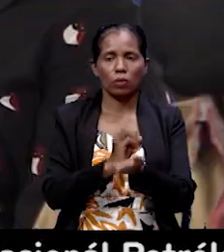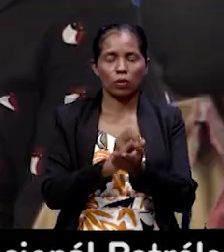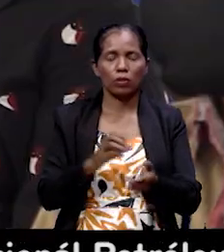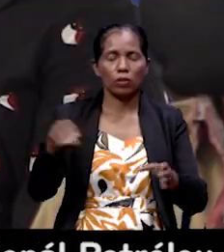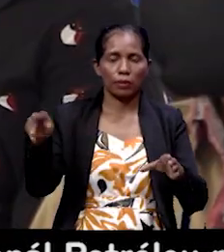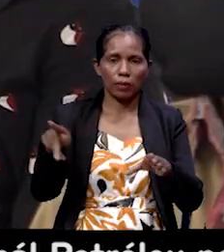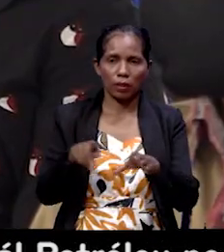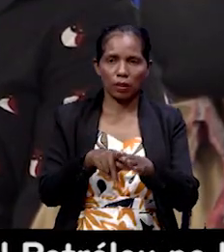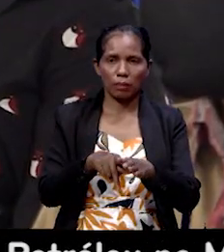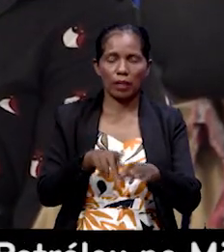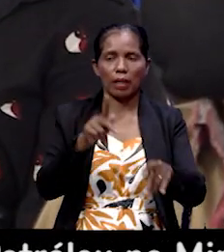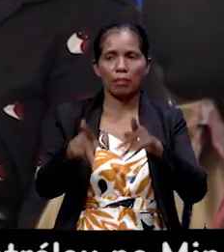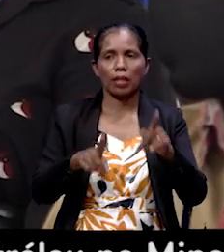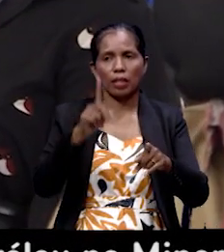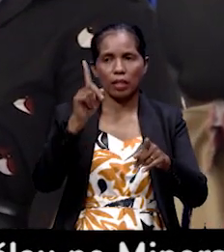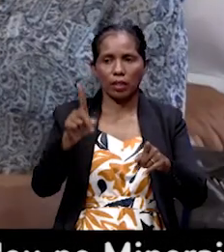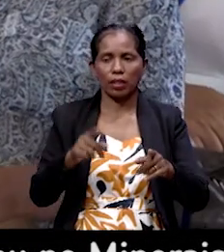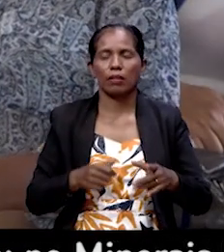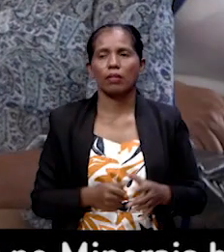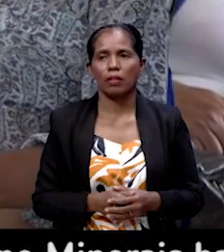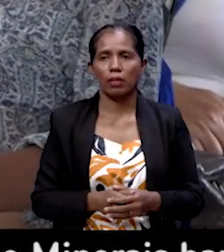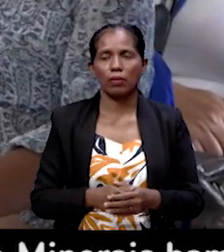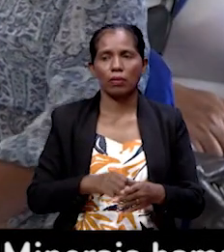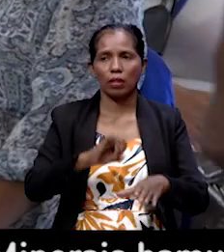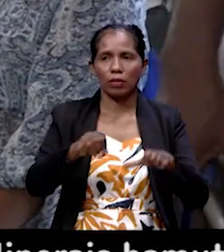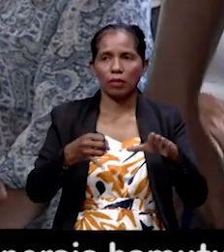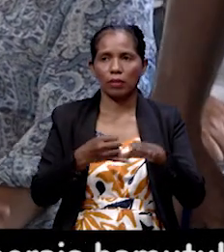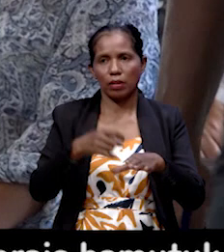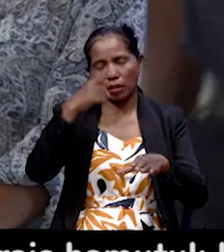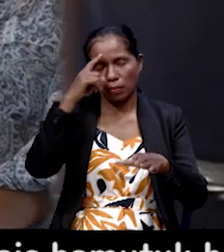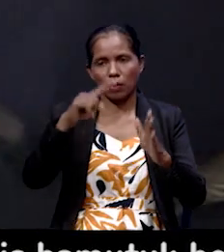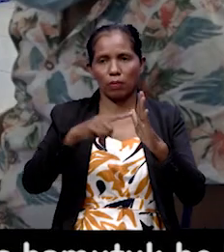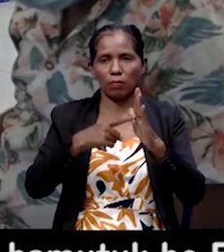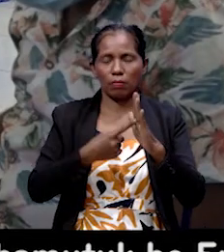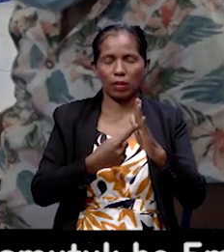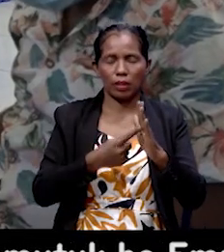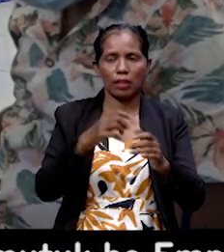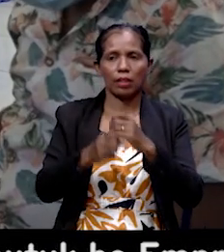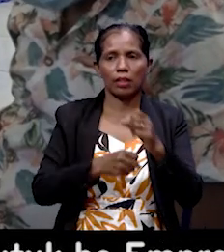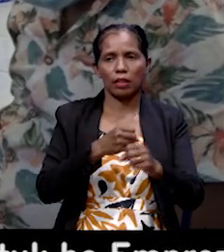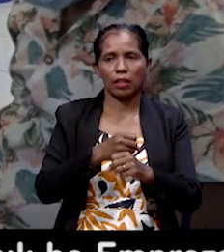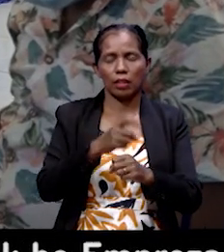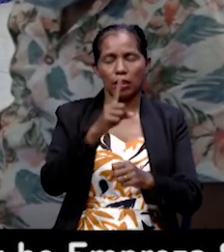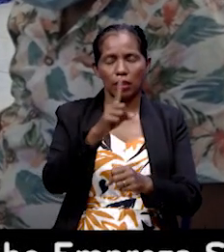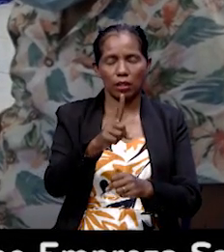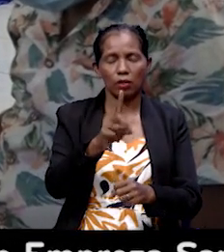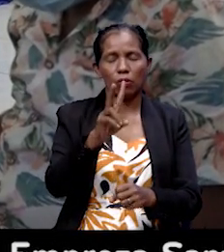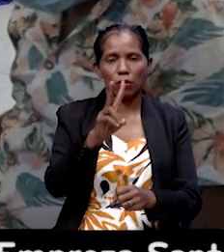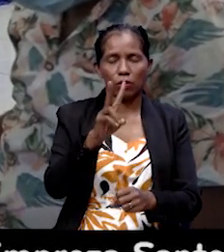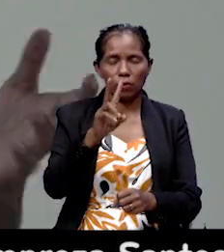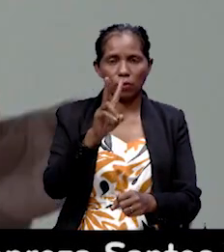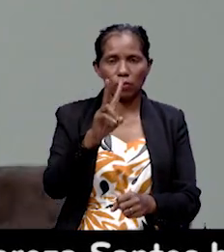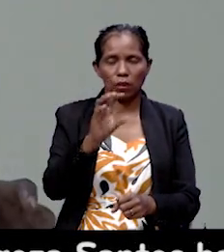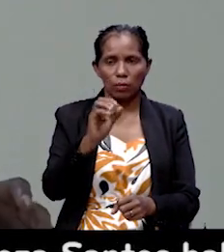ba sociedade IDNB tolerante no inclusivo. Tambahu e início tine Ringroa Ronusin Ida to agora, Fundação